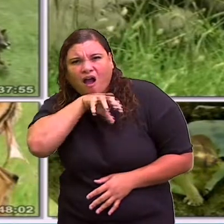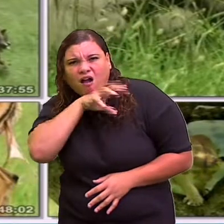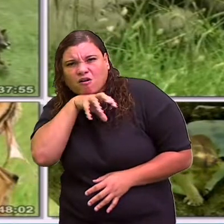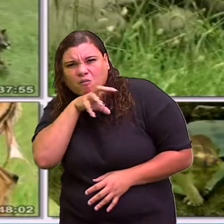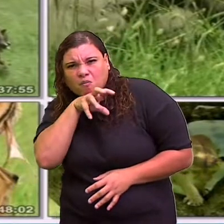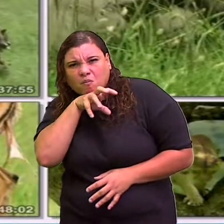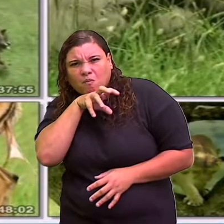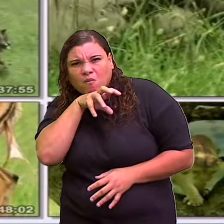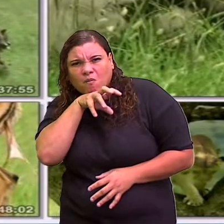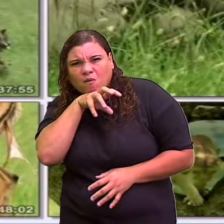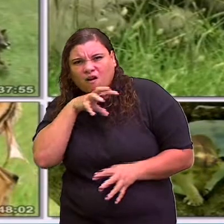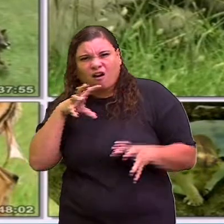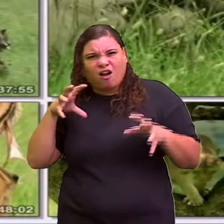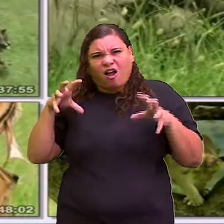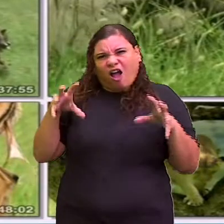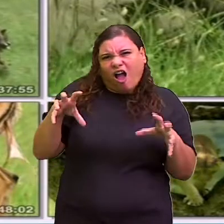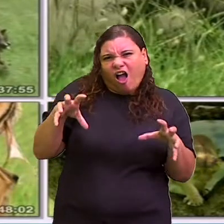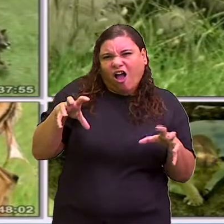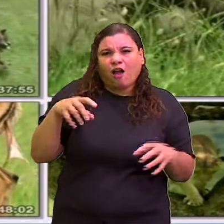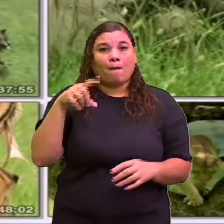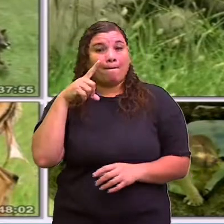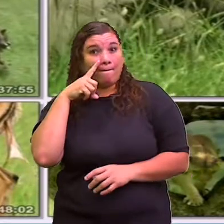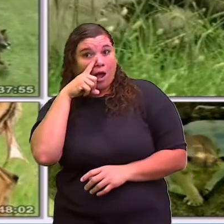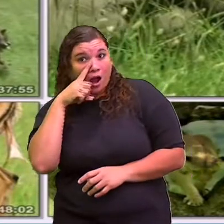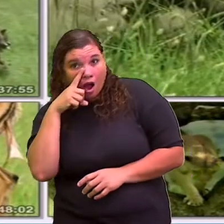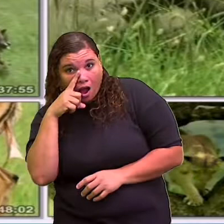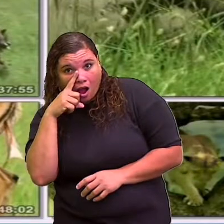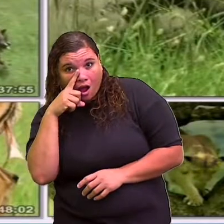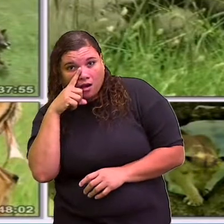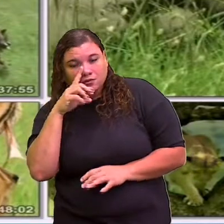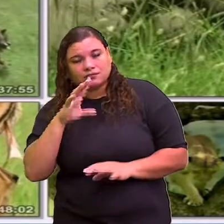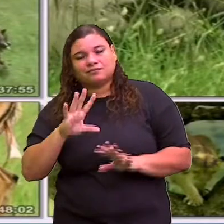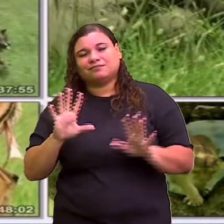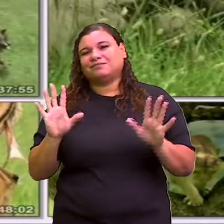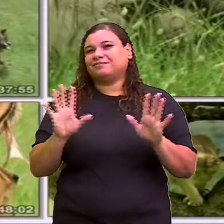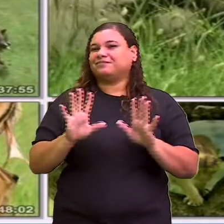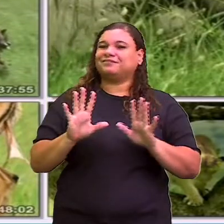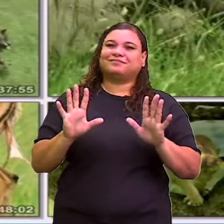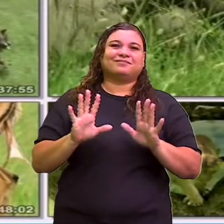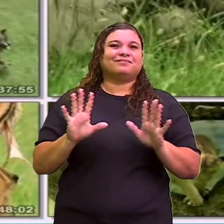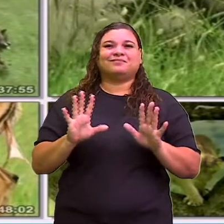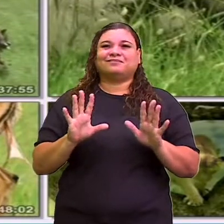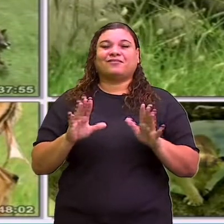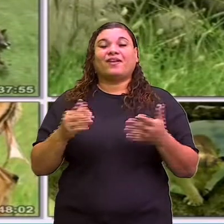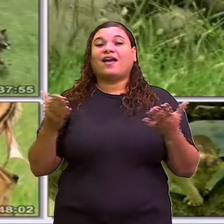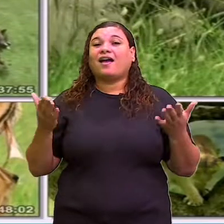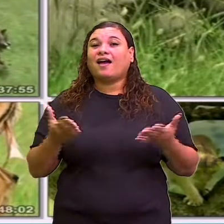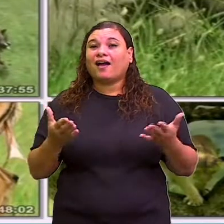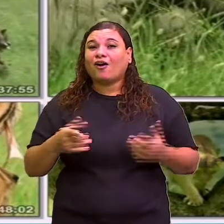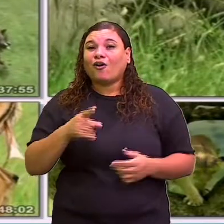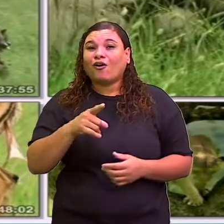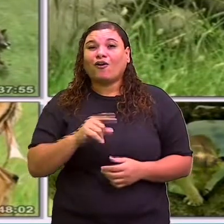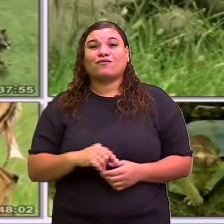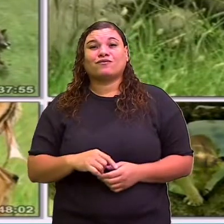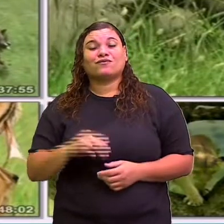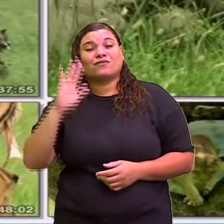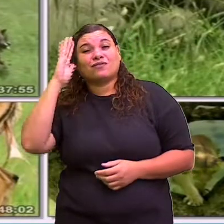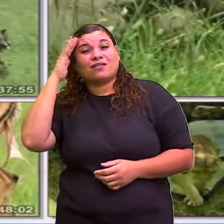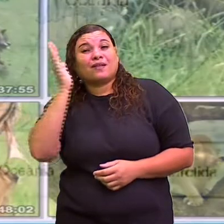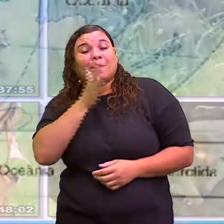mas nós vamos ver em várias imagens e na próxima imagem você